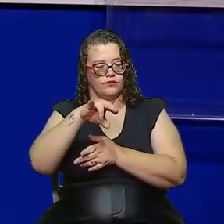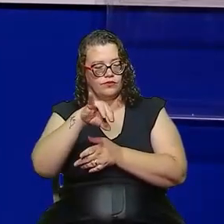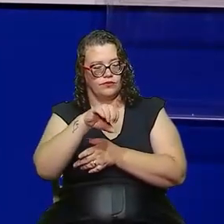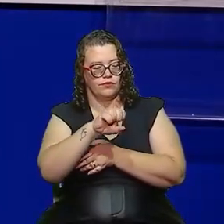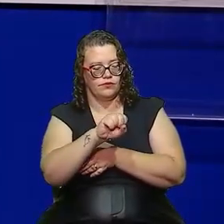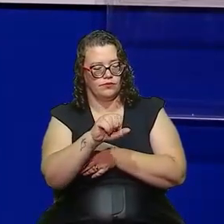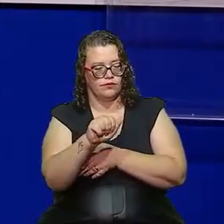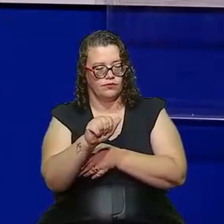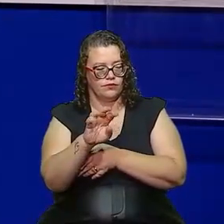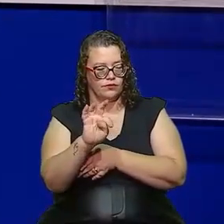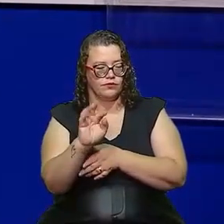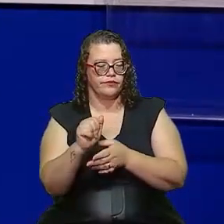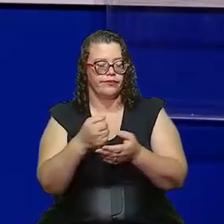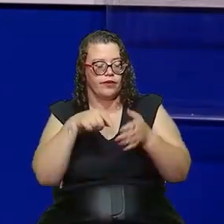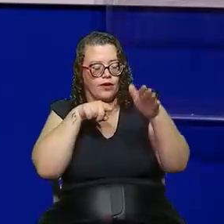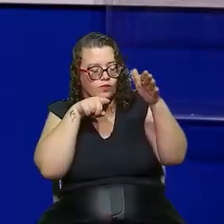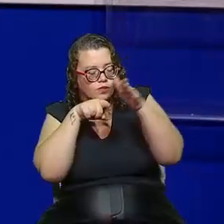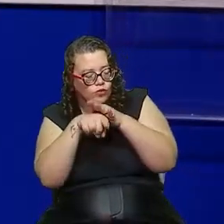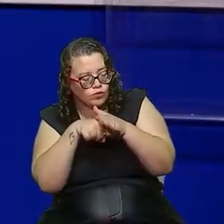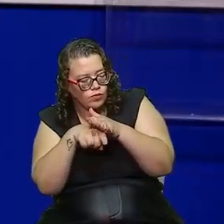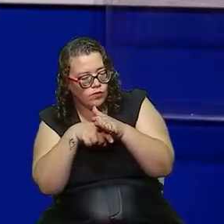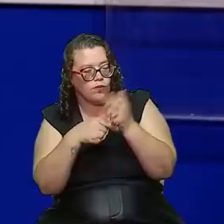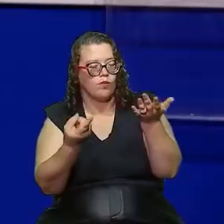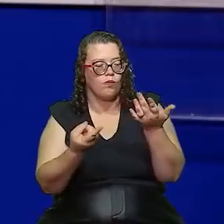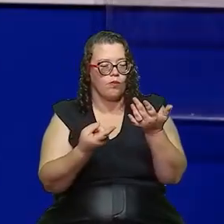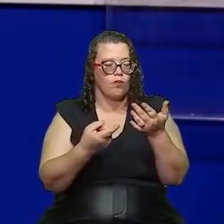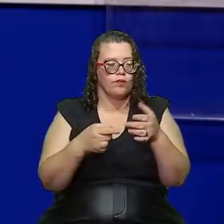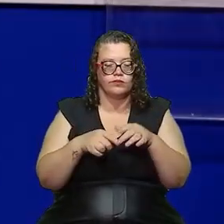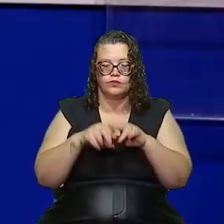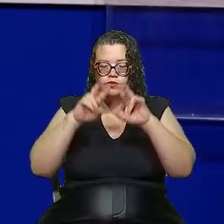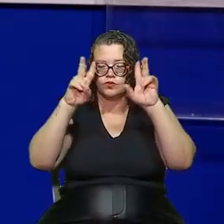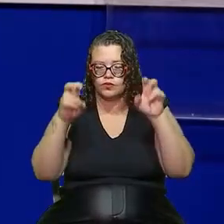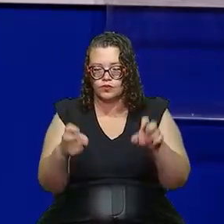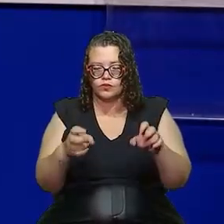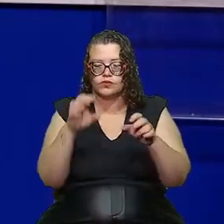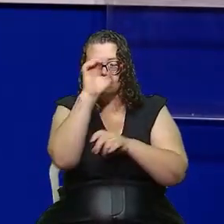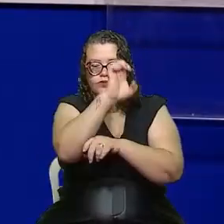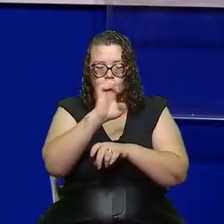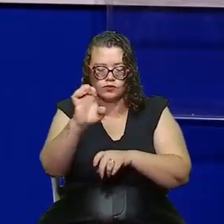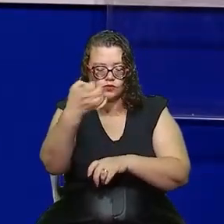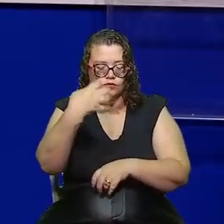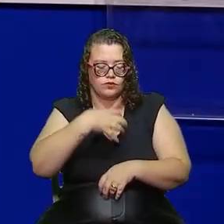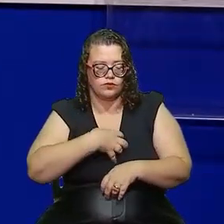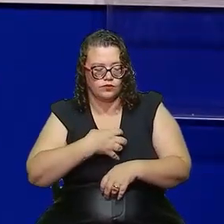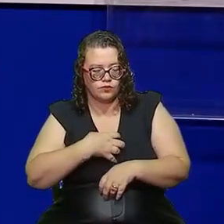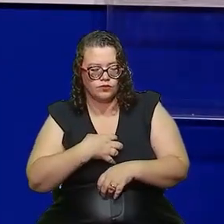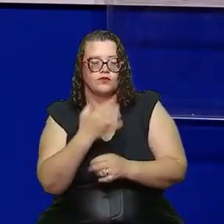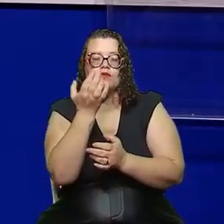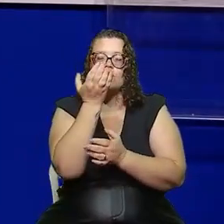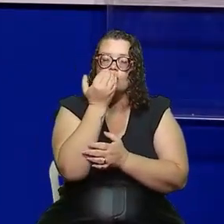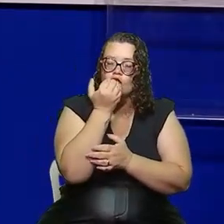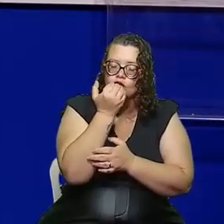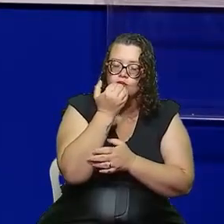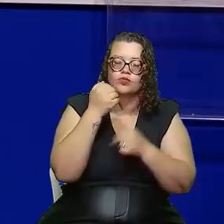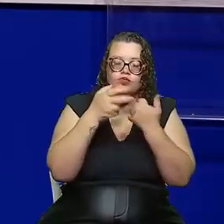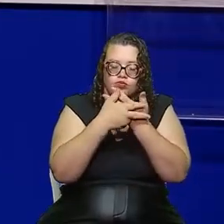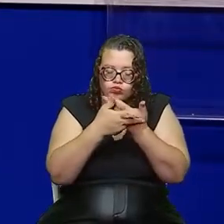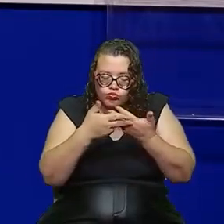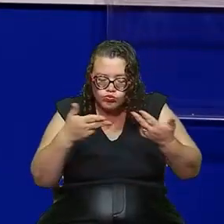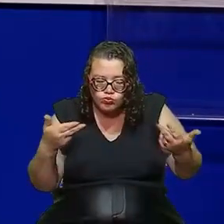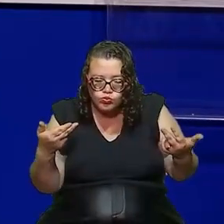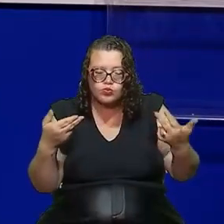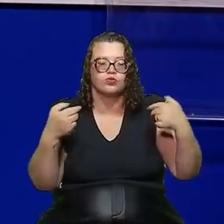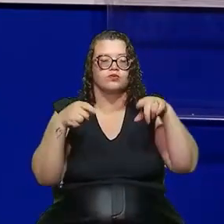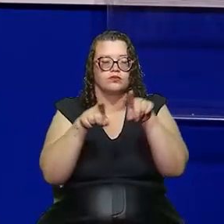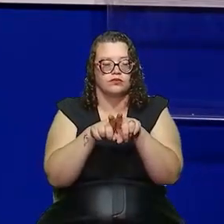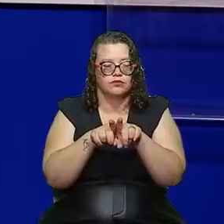sobre essa pesquisa que ela faz, sobre a Bahia, sobre a gastronomia. O Paulo, a gente se